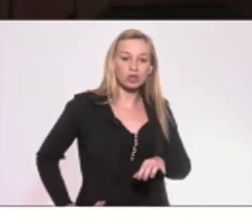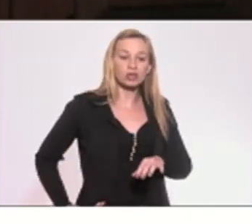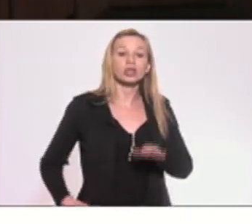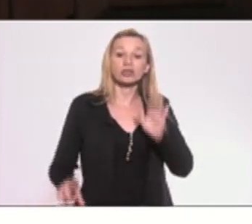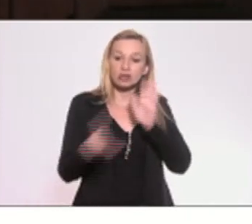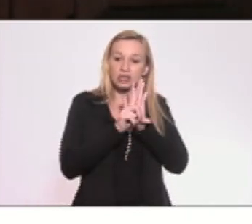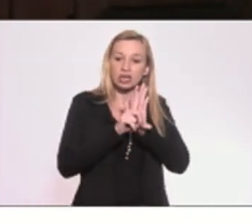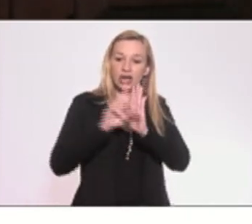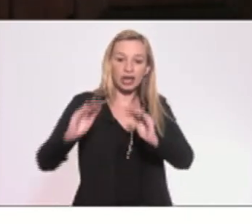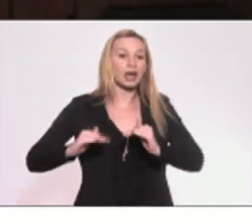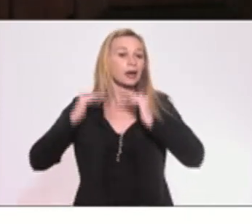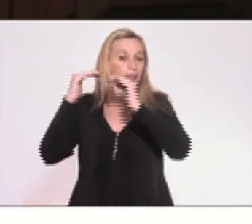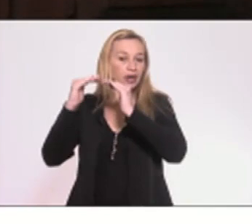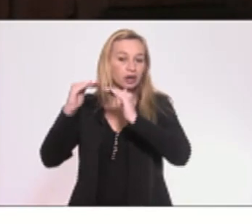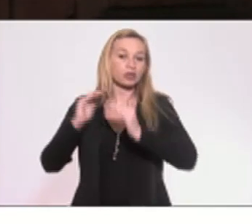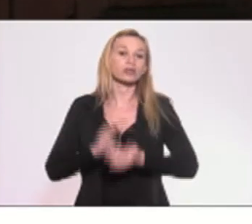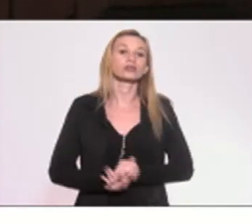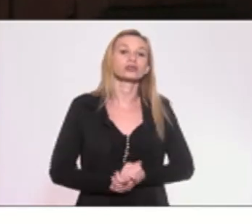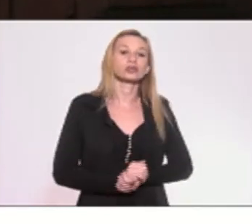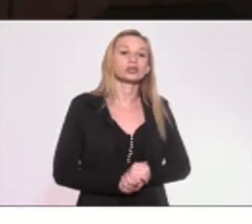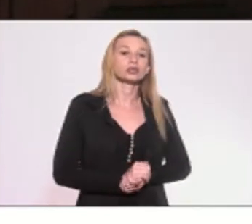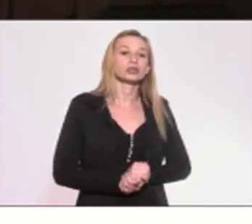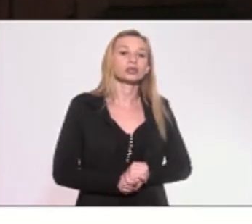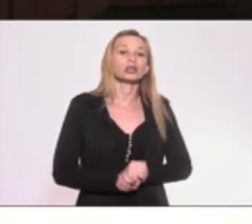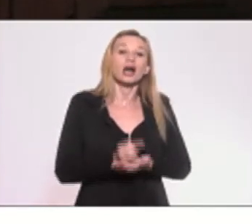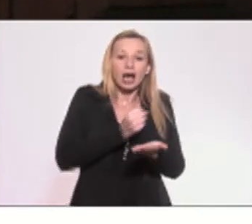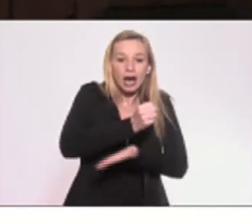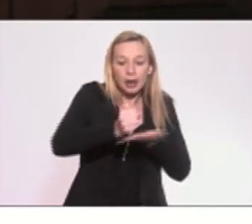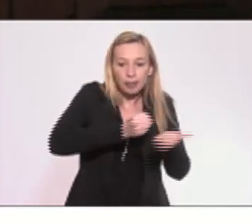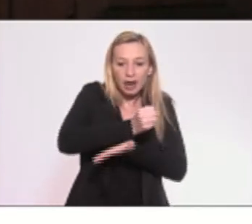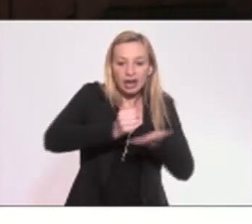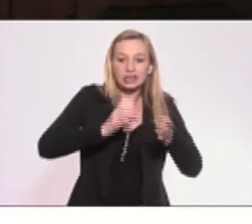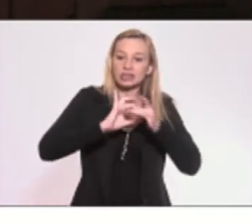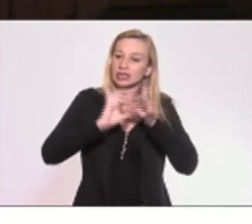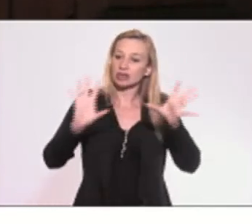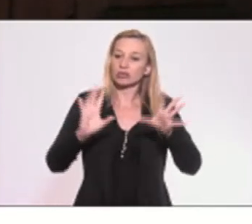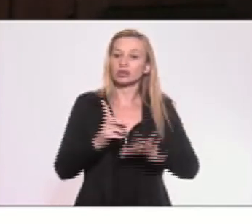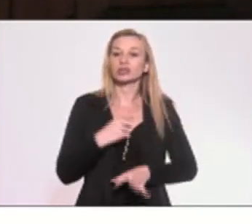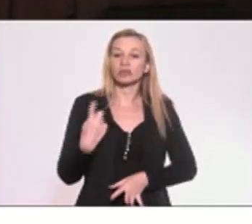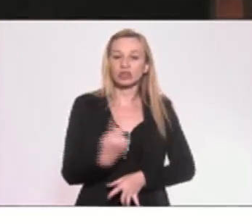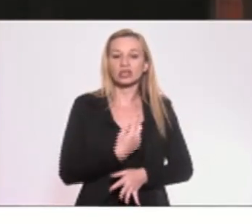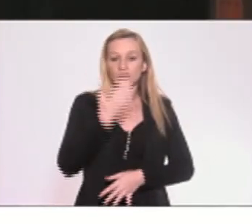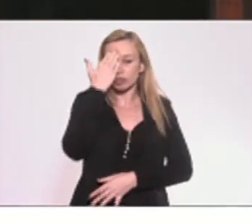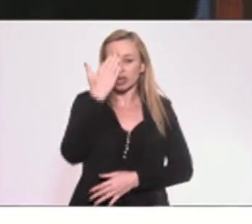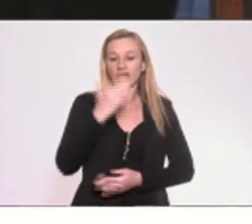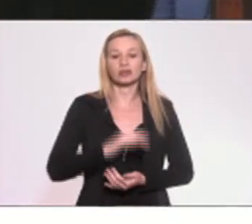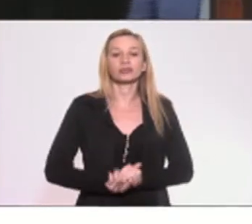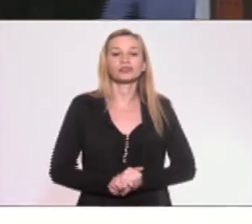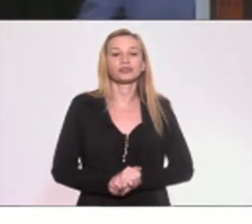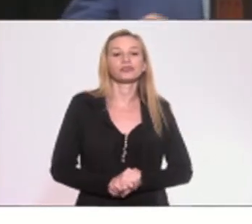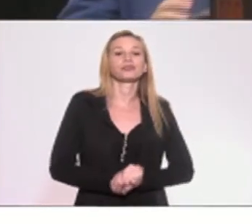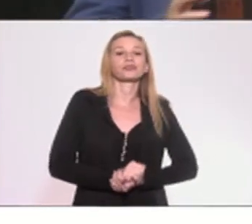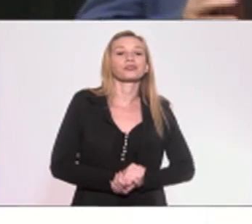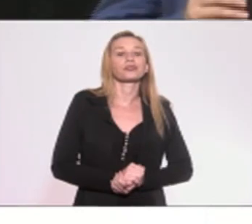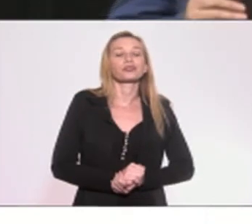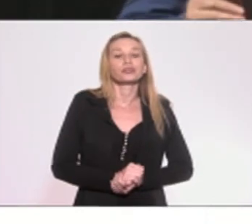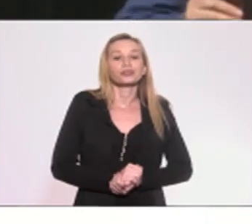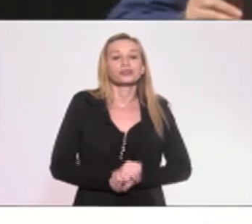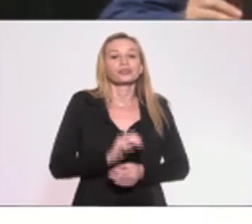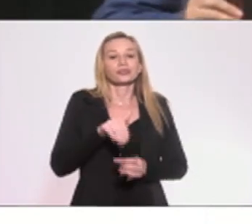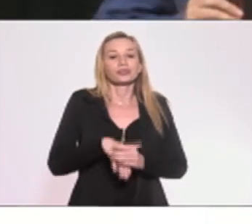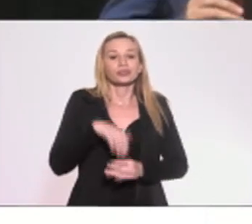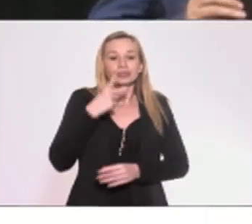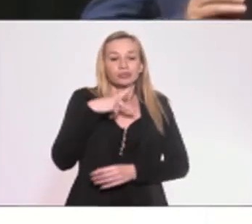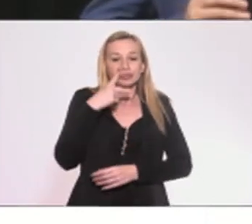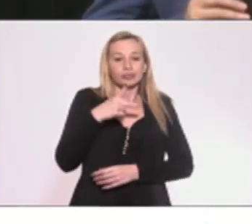lei maior e, acima de tudo, senhor presidente, a base da nossa democracia. Muito obrigado. Para a declaração de voto, o